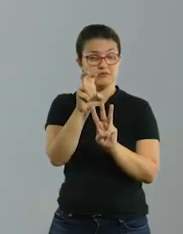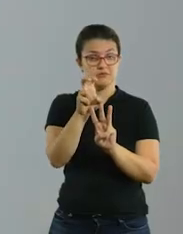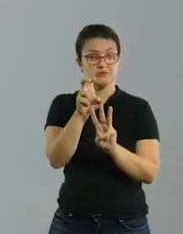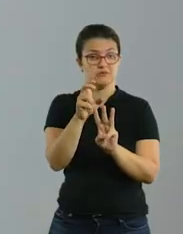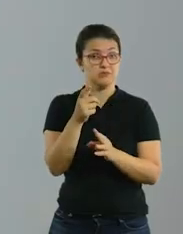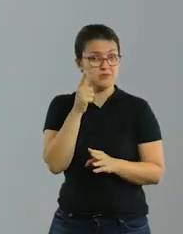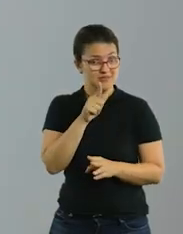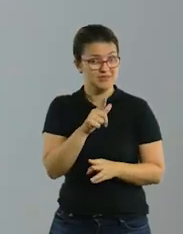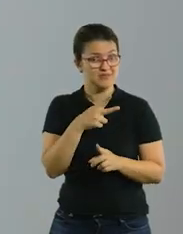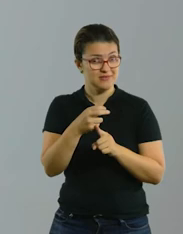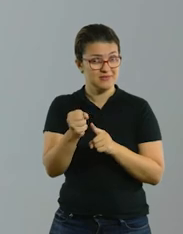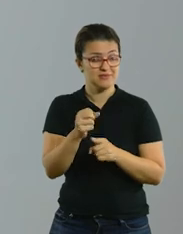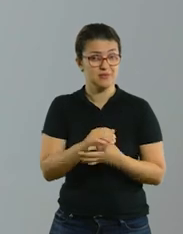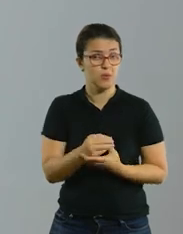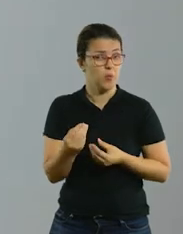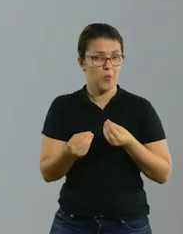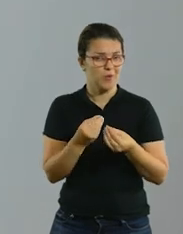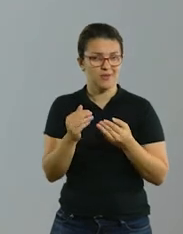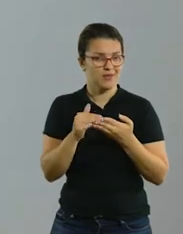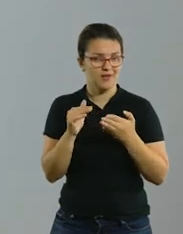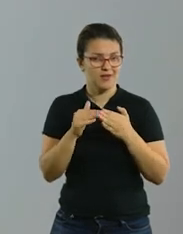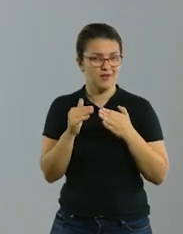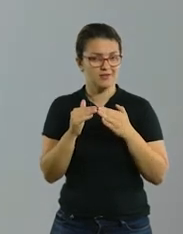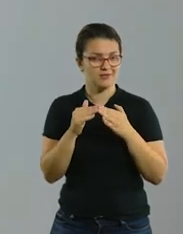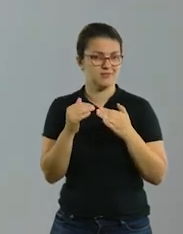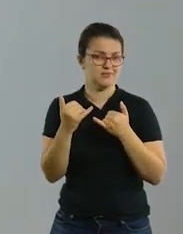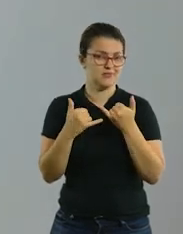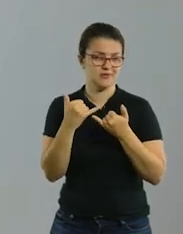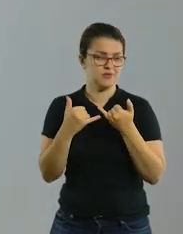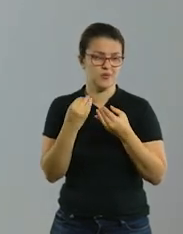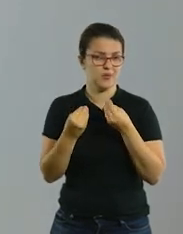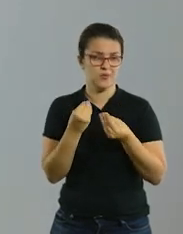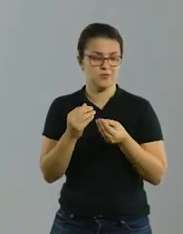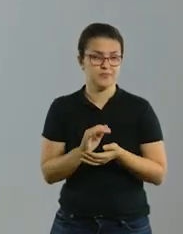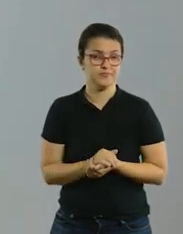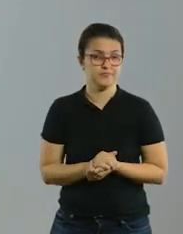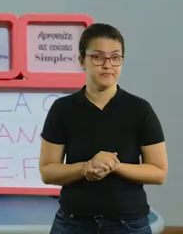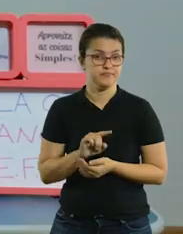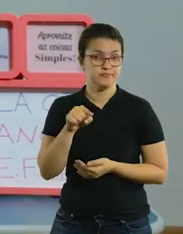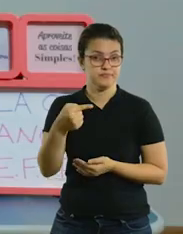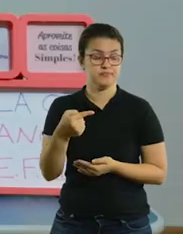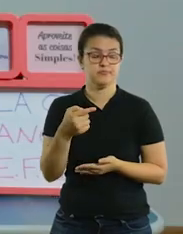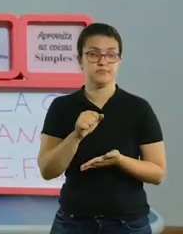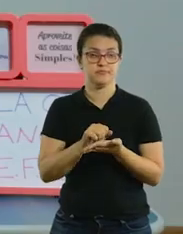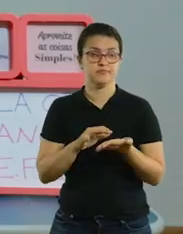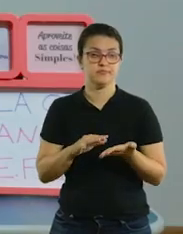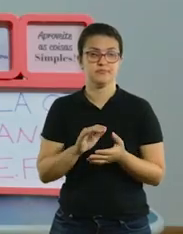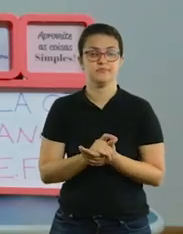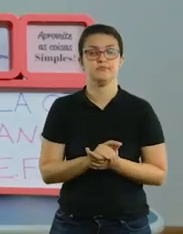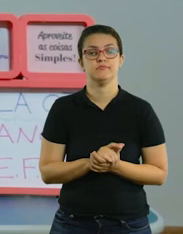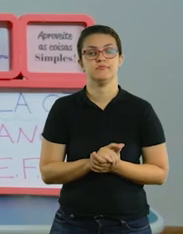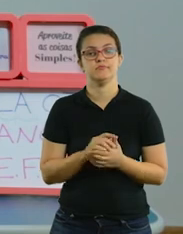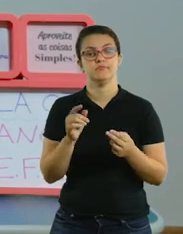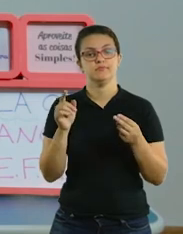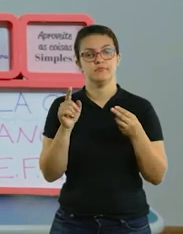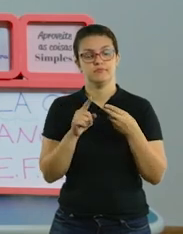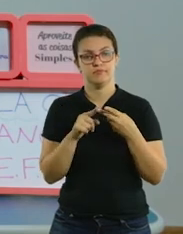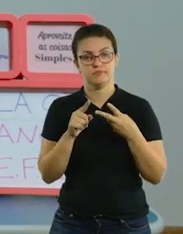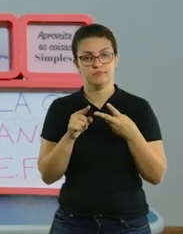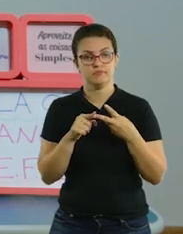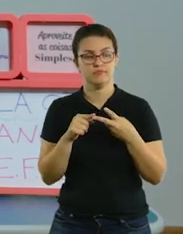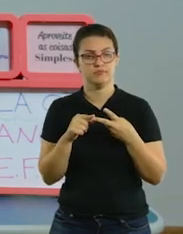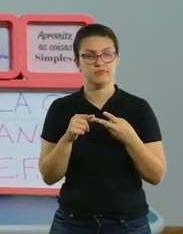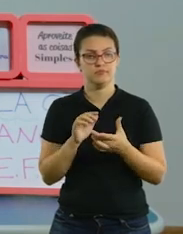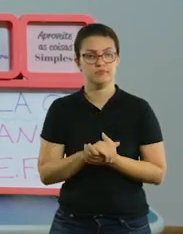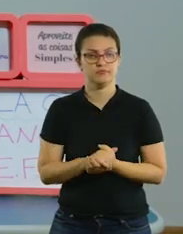E você, como está jogando em casa? Agora, vamos à próxima atividade. Na atividade 2, nós